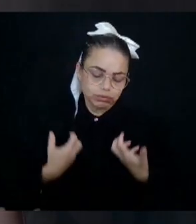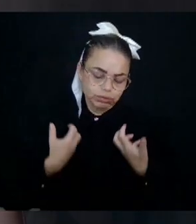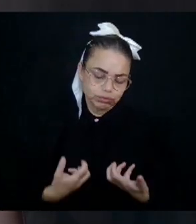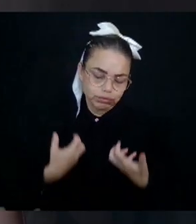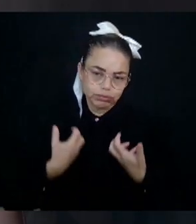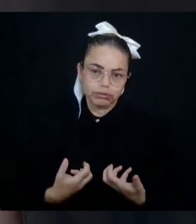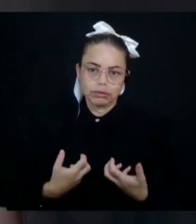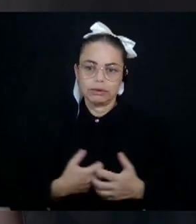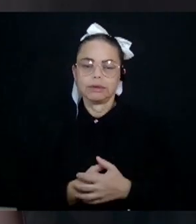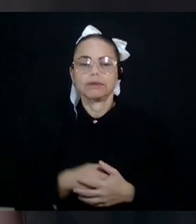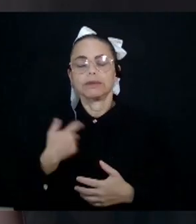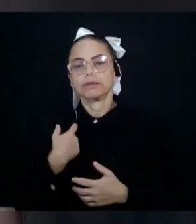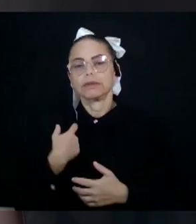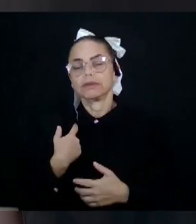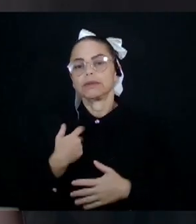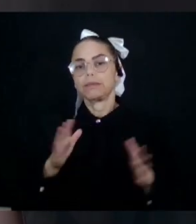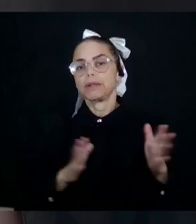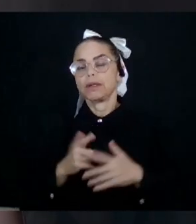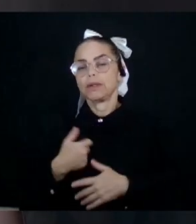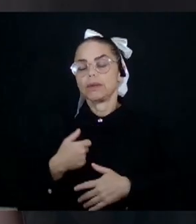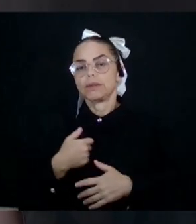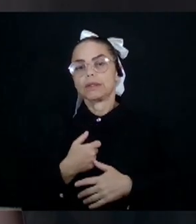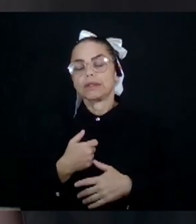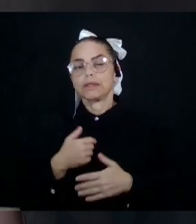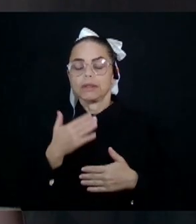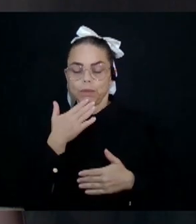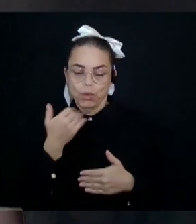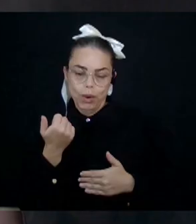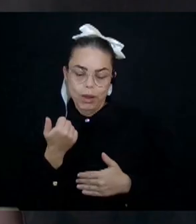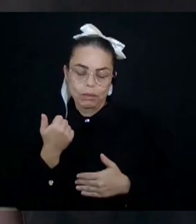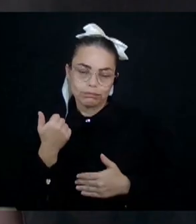de recuperação. Mas quando